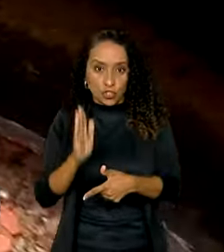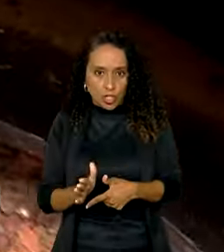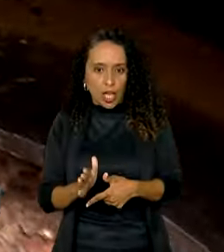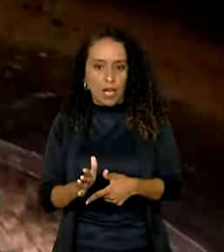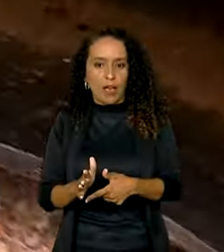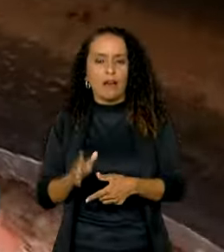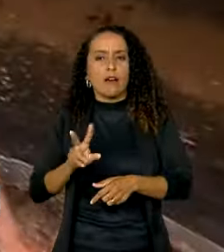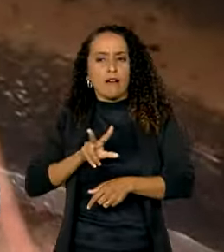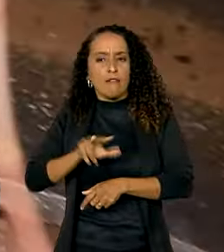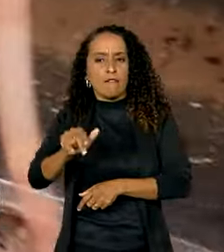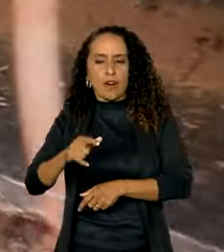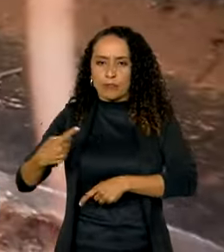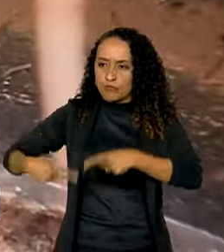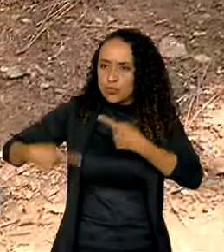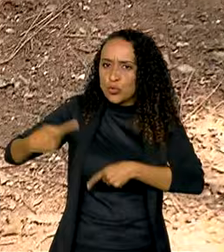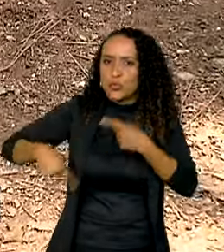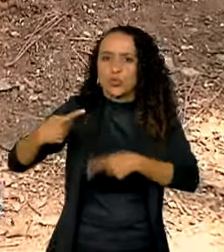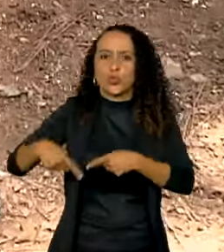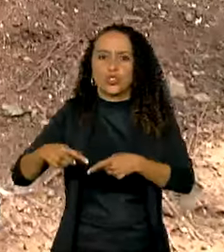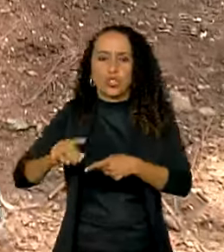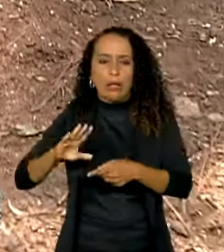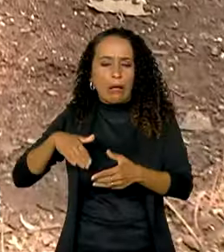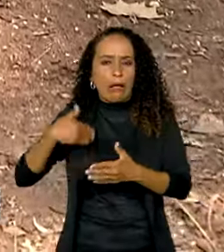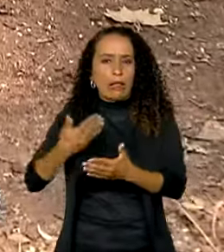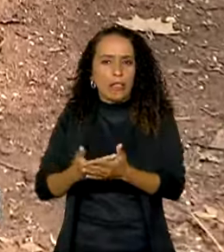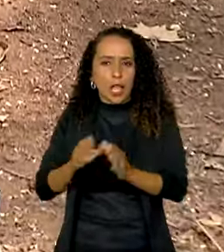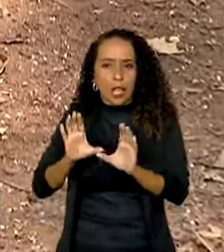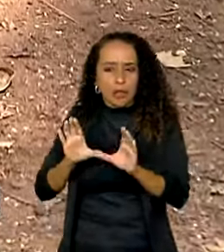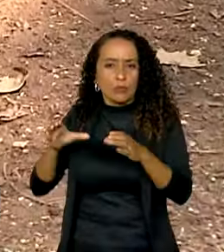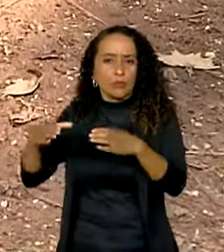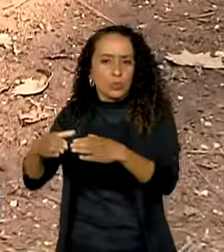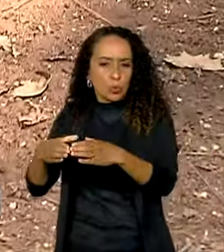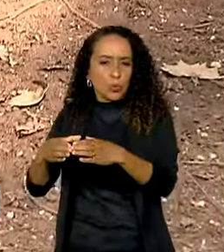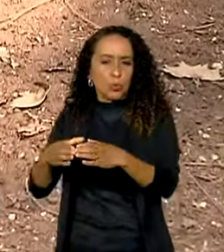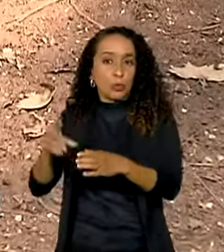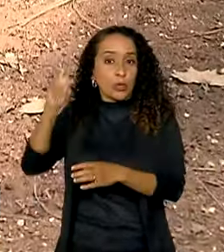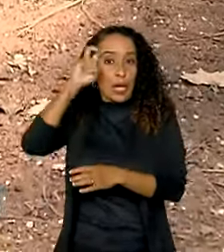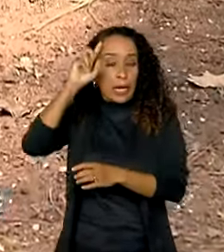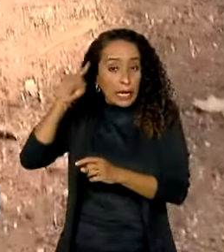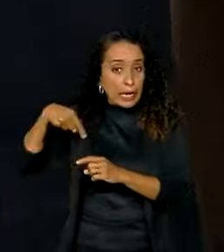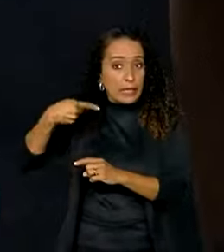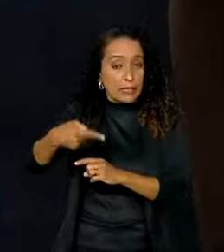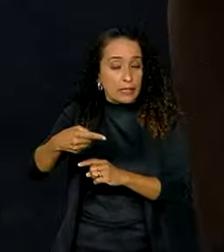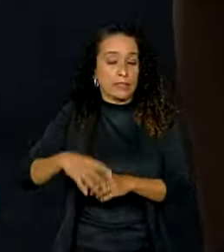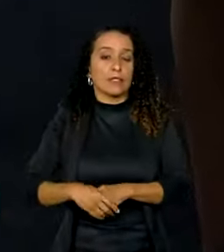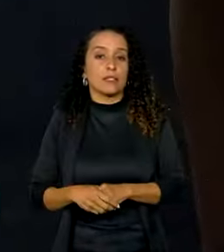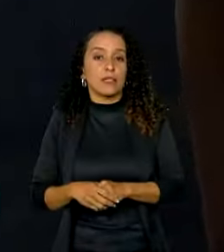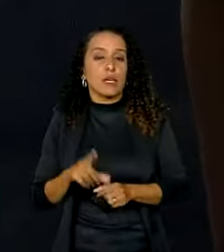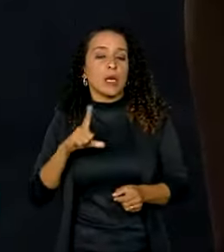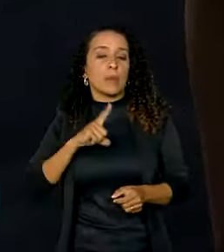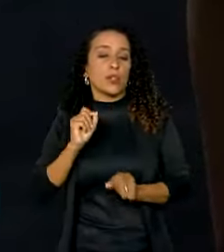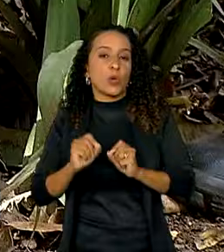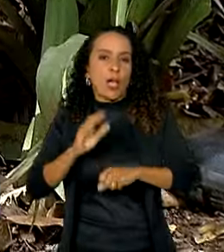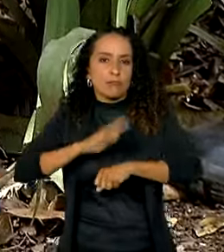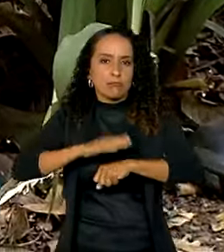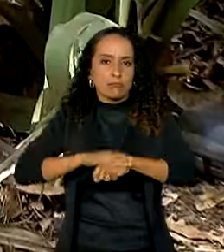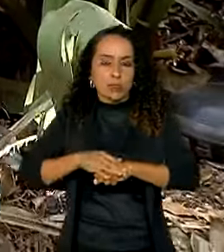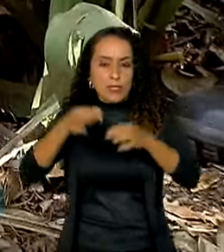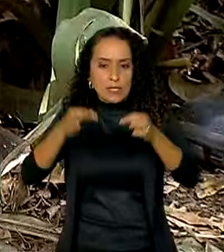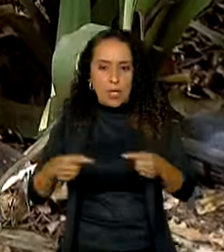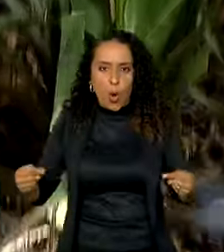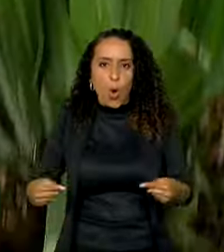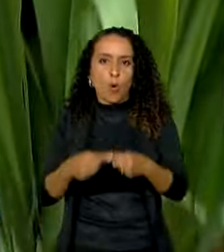estaremos discutindo isso até a nossa comissão intergestora na quinta-feira, para termos ações